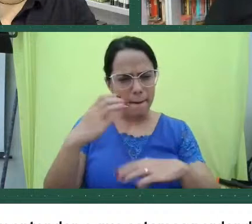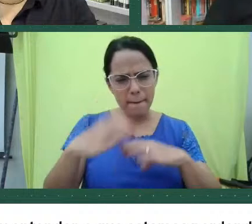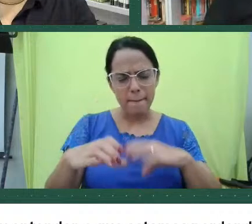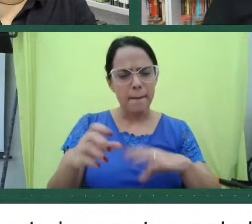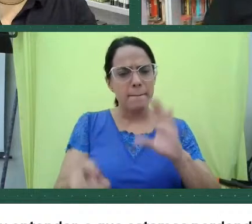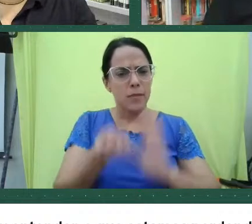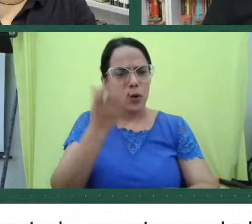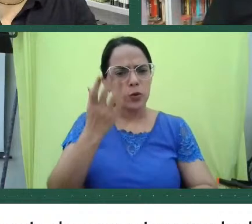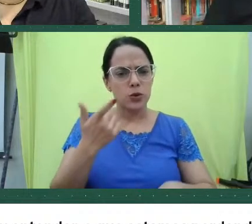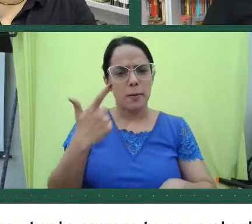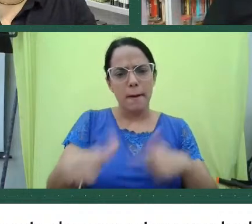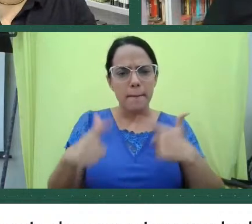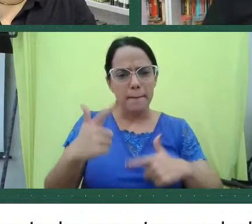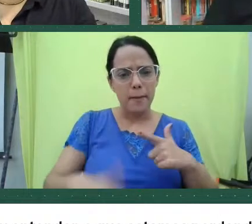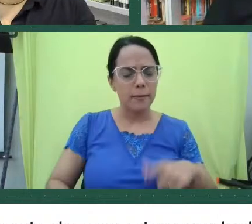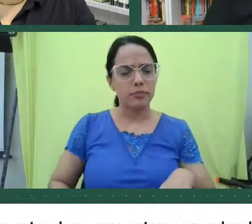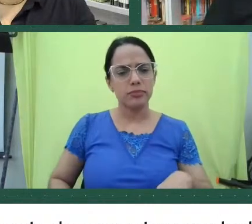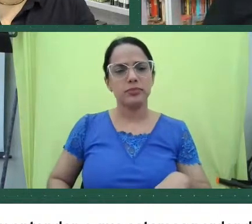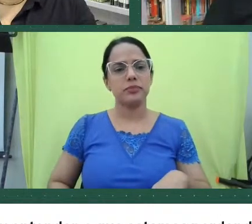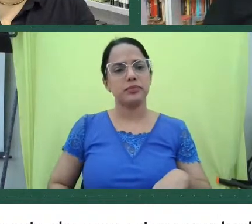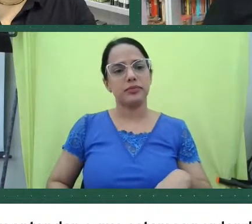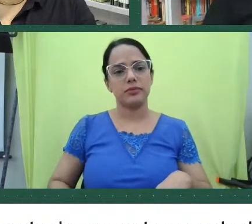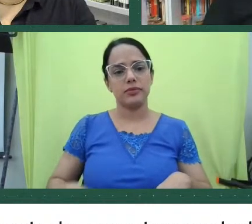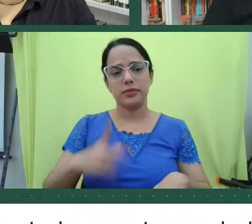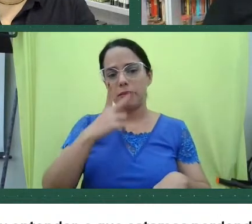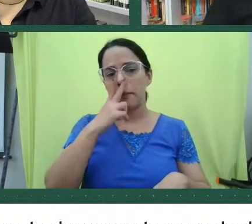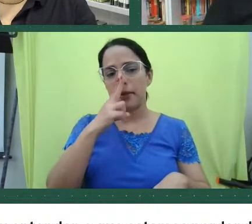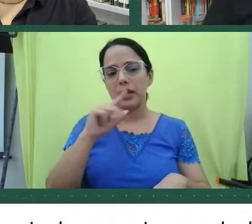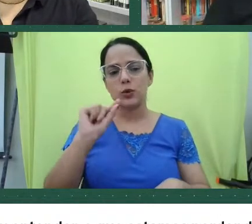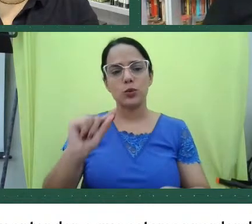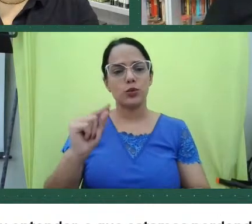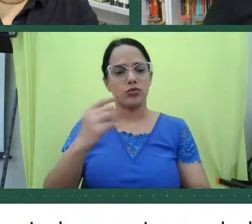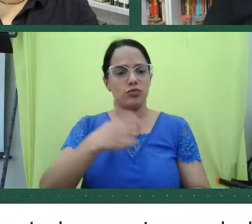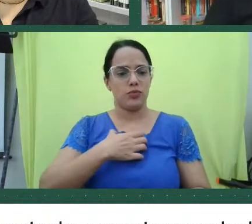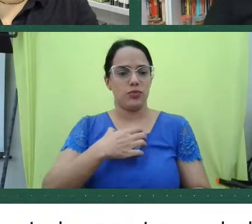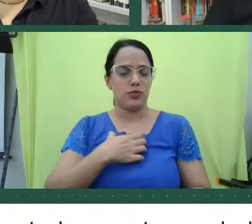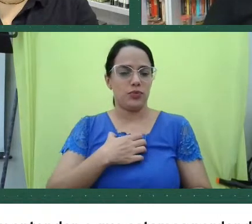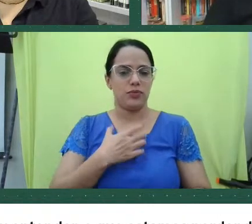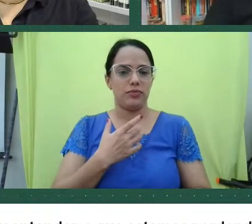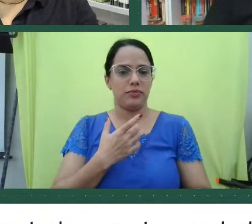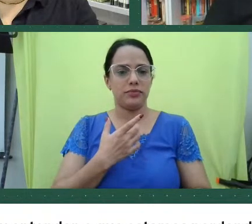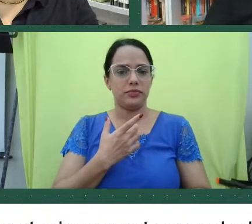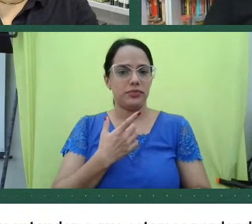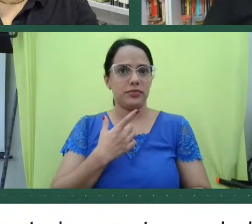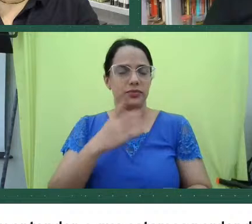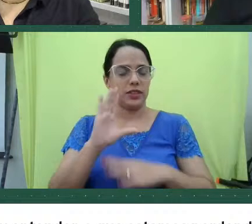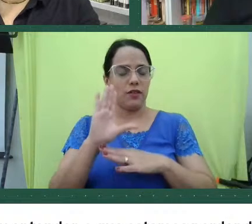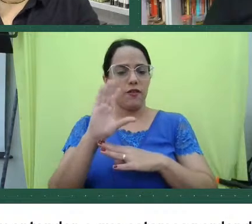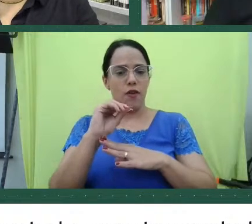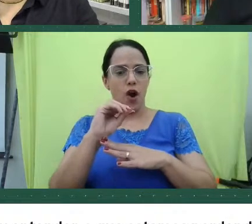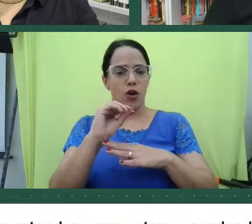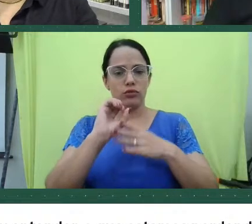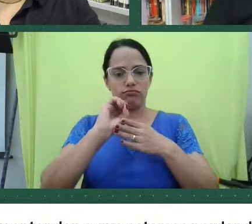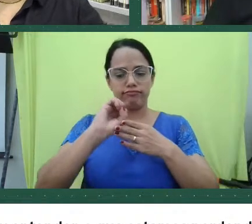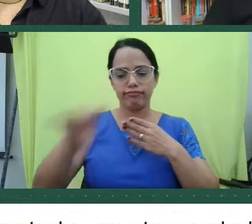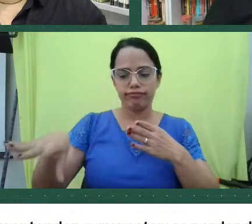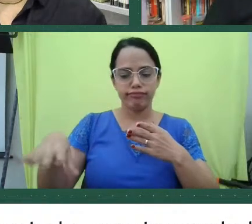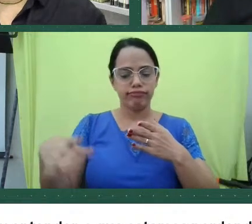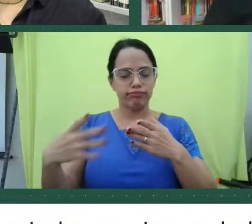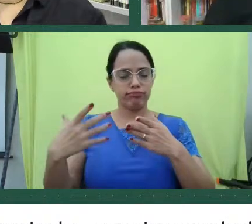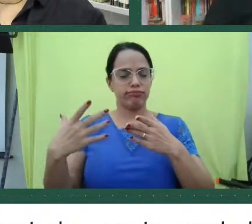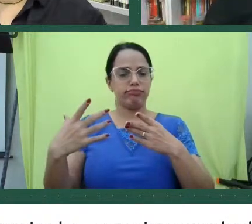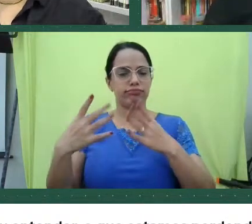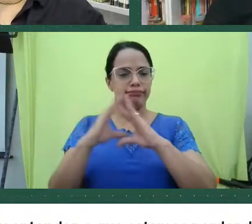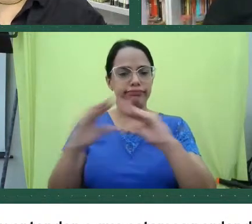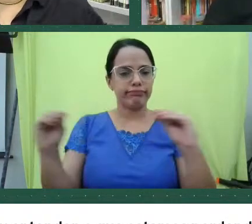a mais, mas sem dúvida alguma que quando você elimina uma foto, descarta uma foto, um vídeo, alguma coisa, você